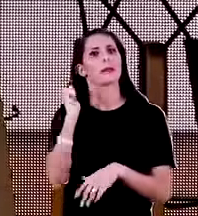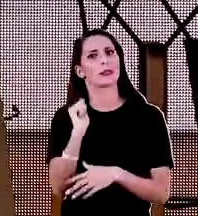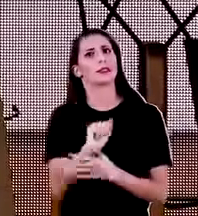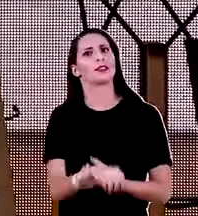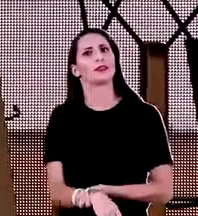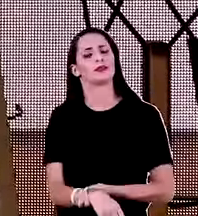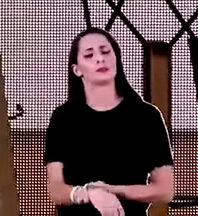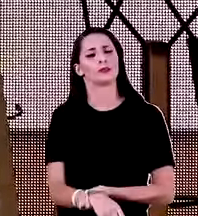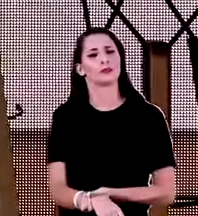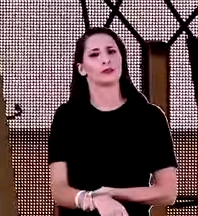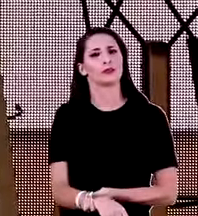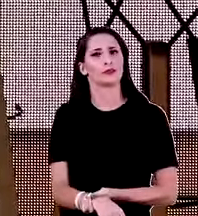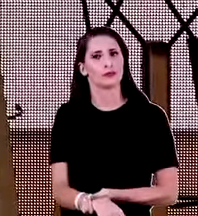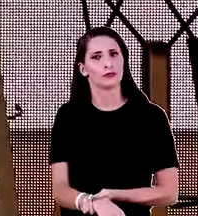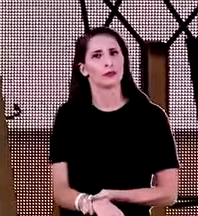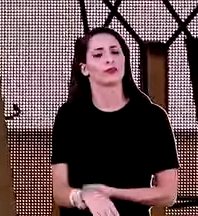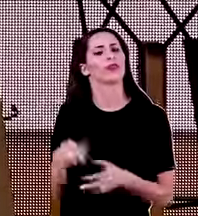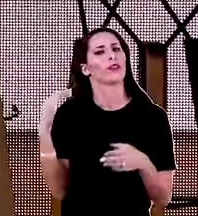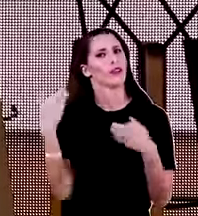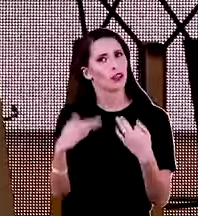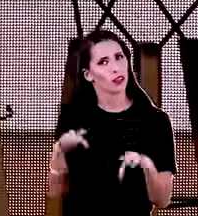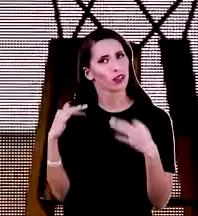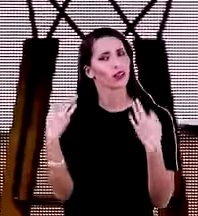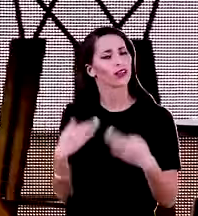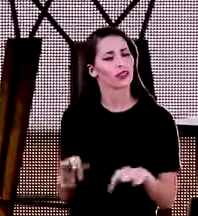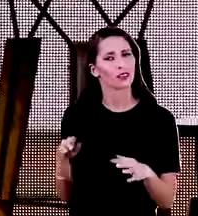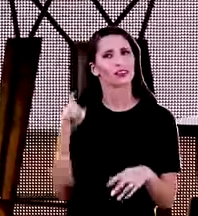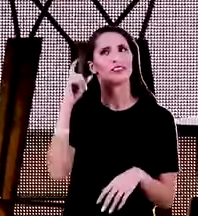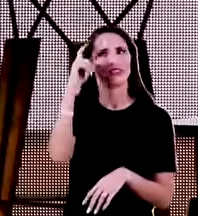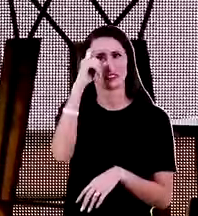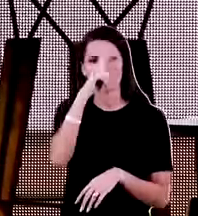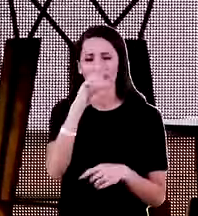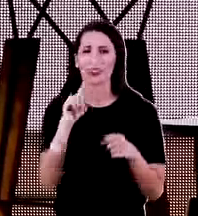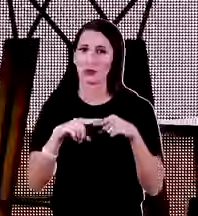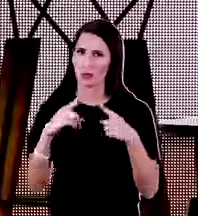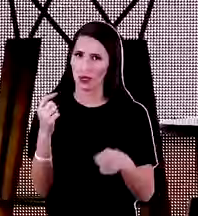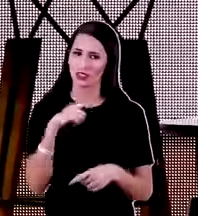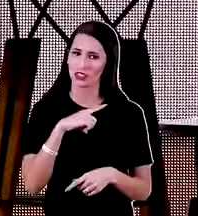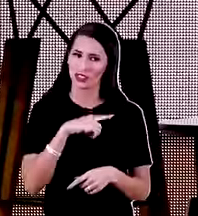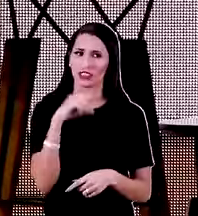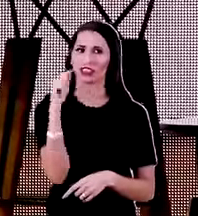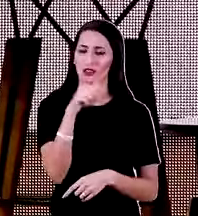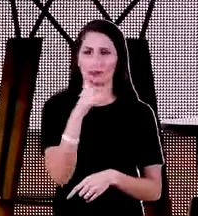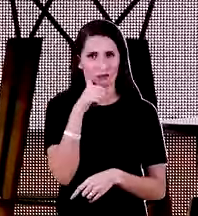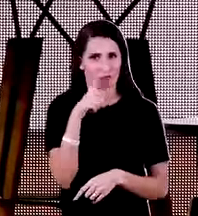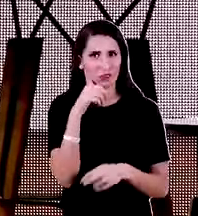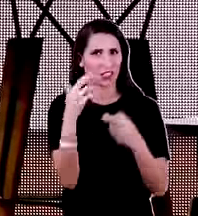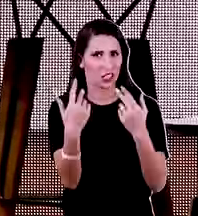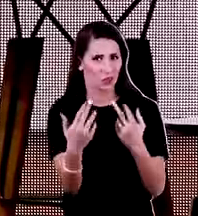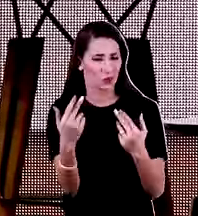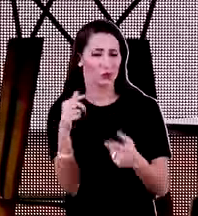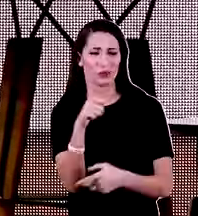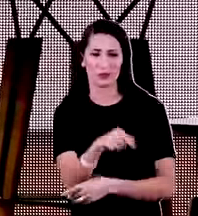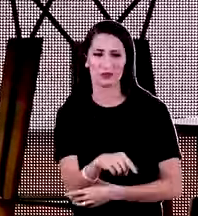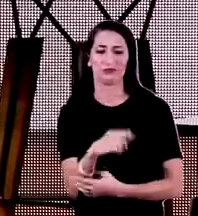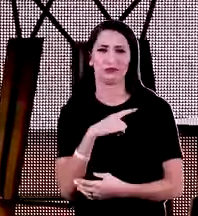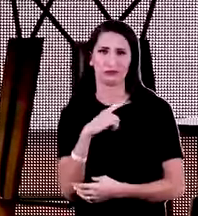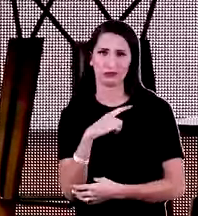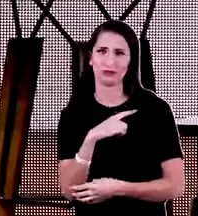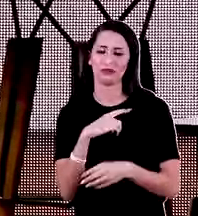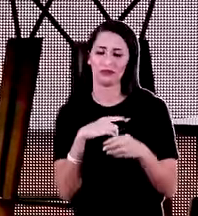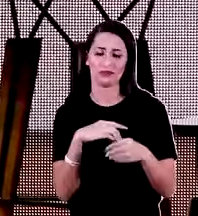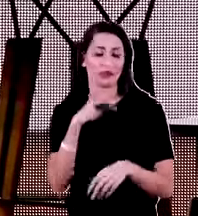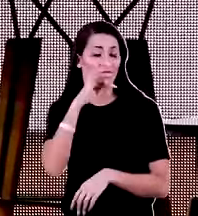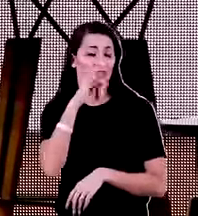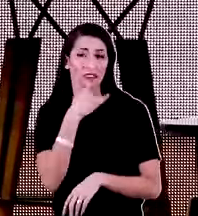Gente, é duro. Mas tem, olha, tem órfã até umas horas aí no mundo. Tem ou não tem? Tem.